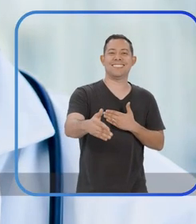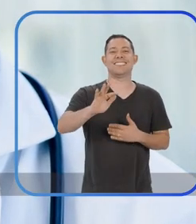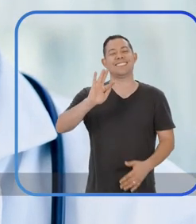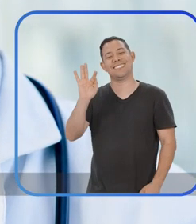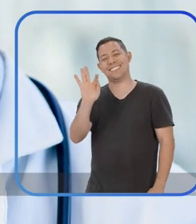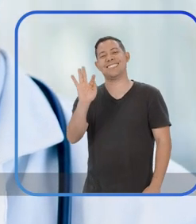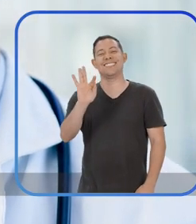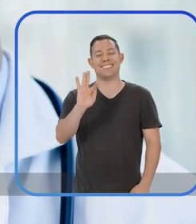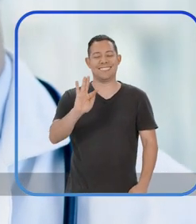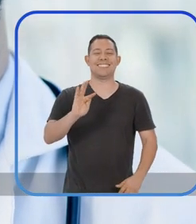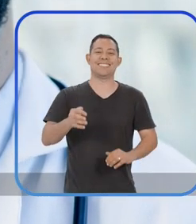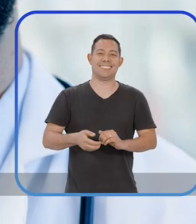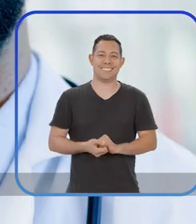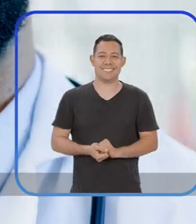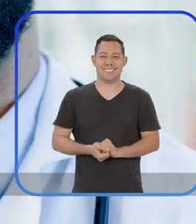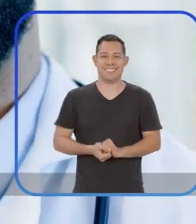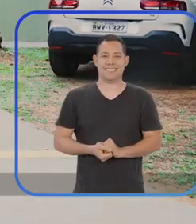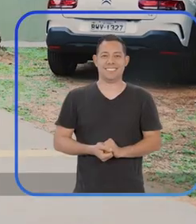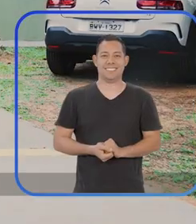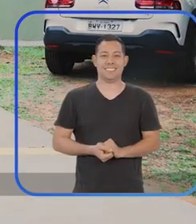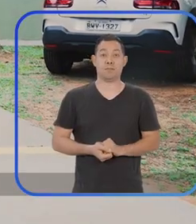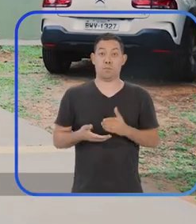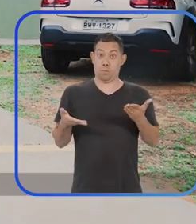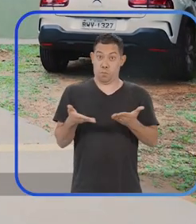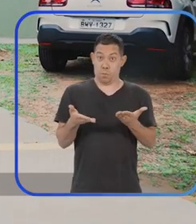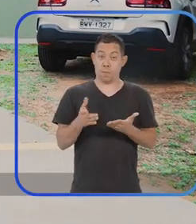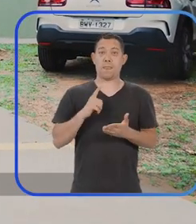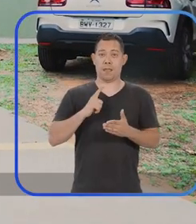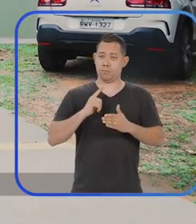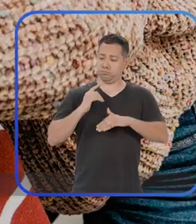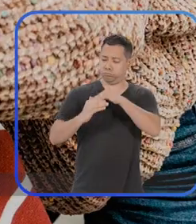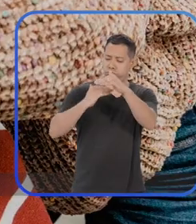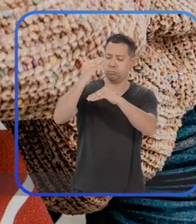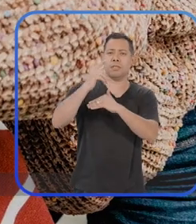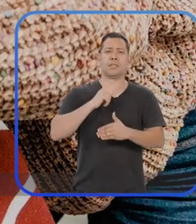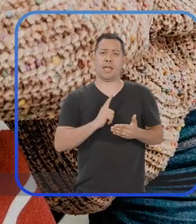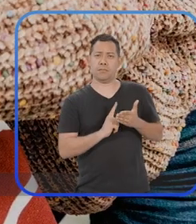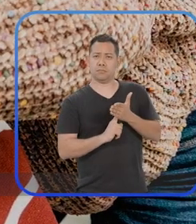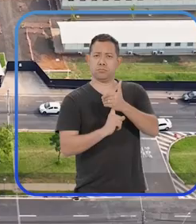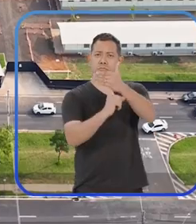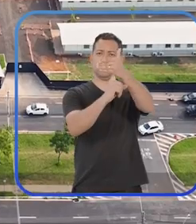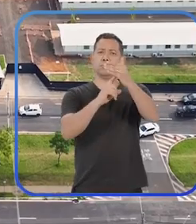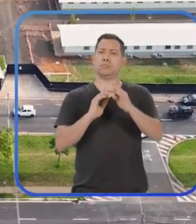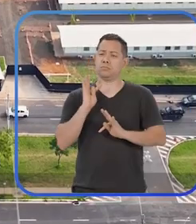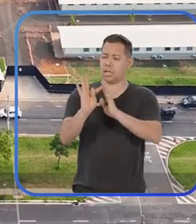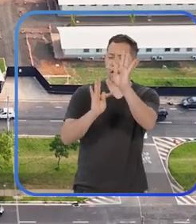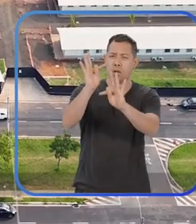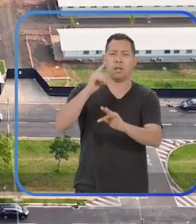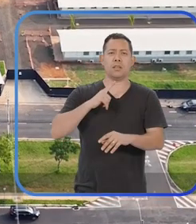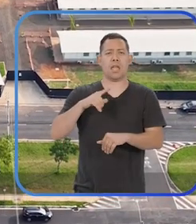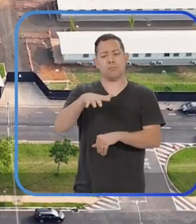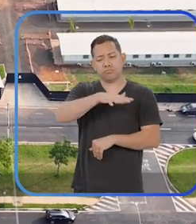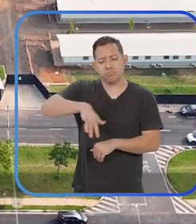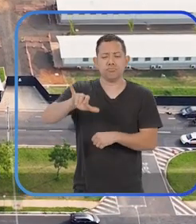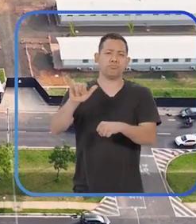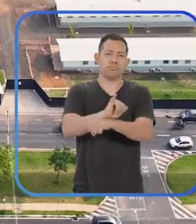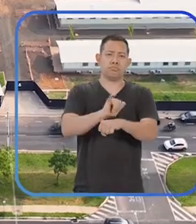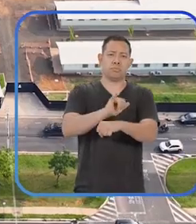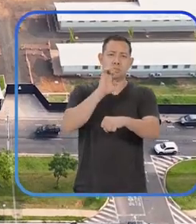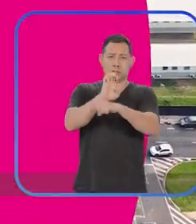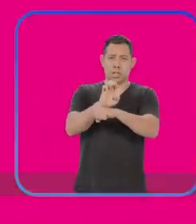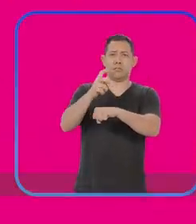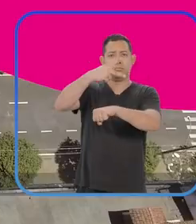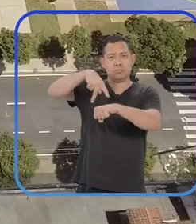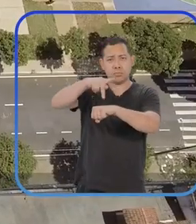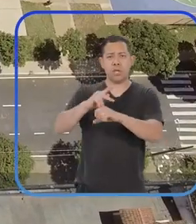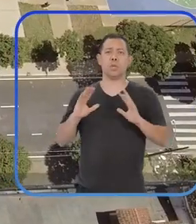Essa é a nossa Franca. Hoje é desenvolvida e cheia de tecnologia, em áreas estratégicas para o Estado e para o